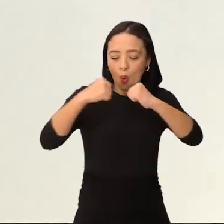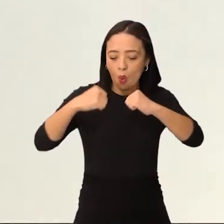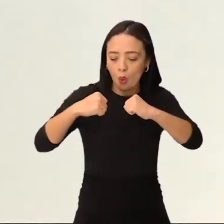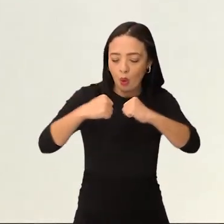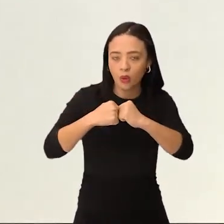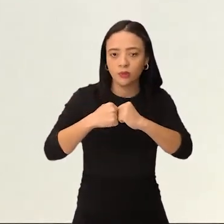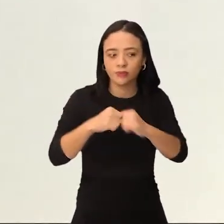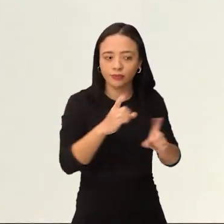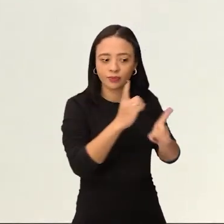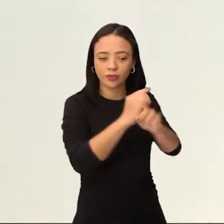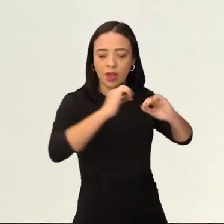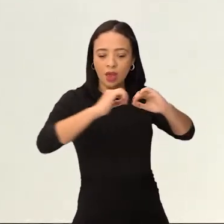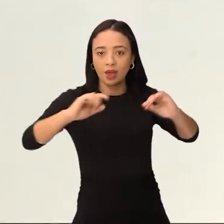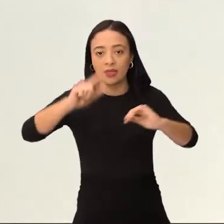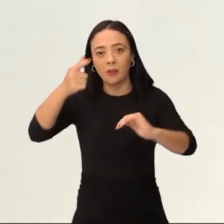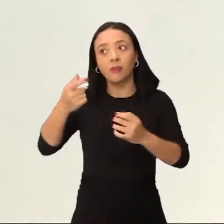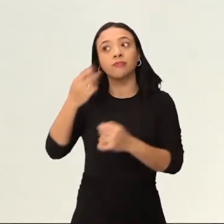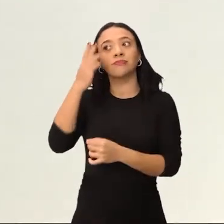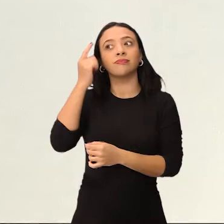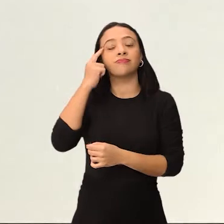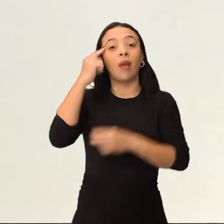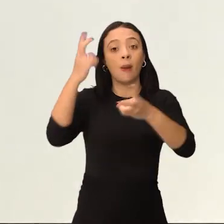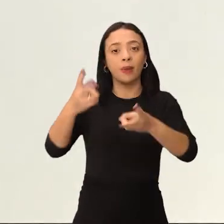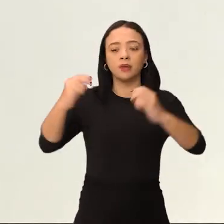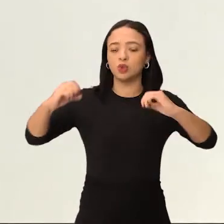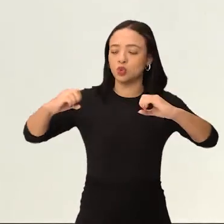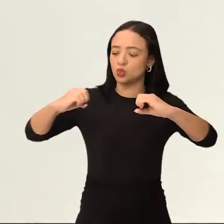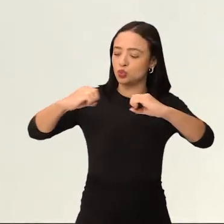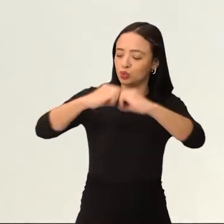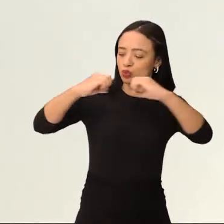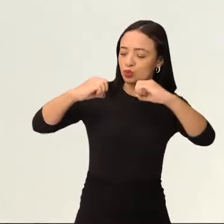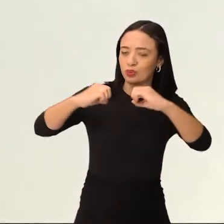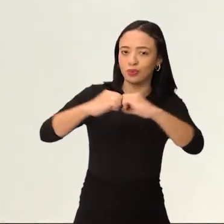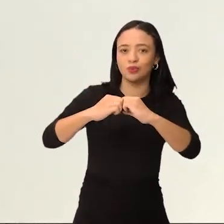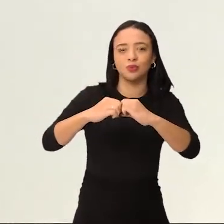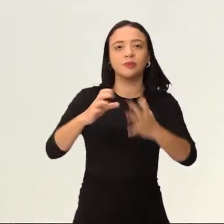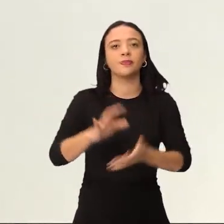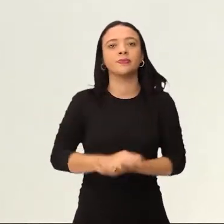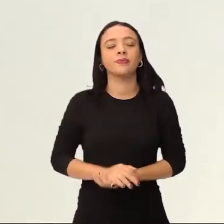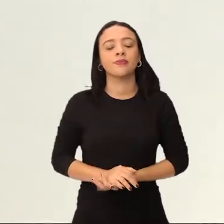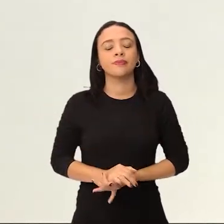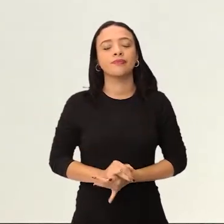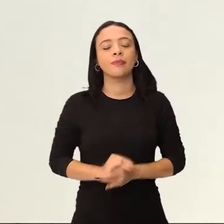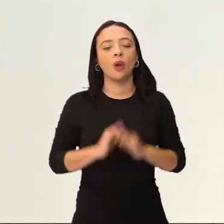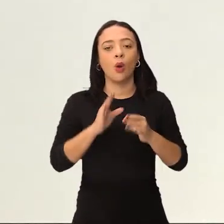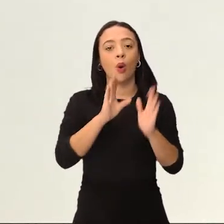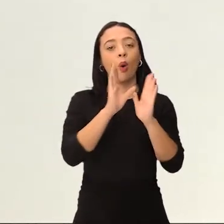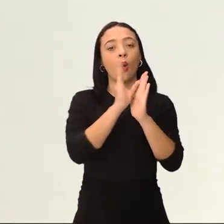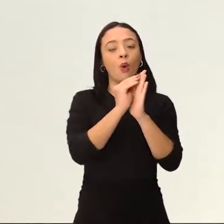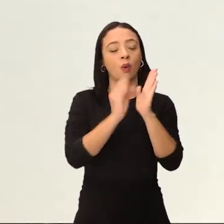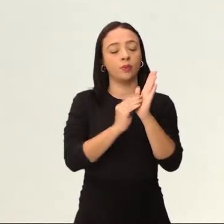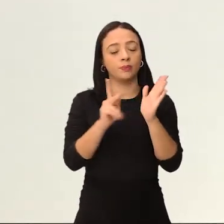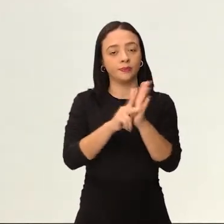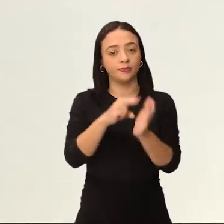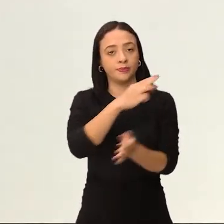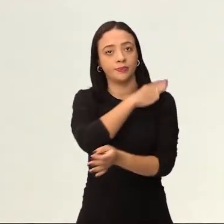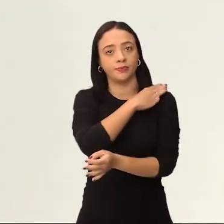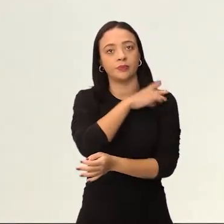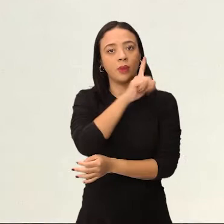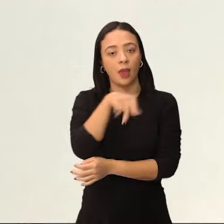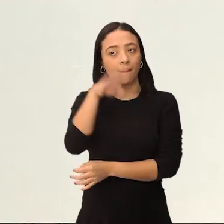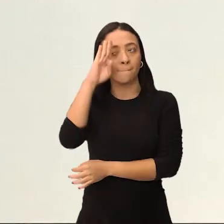se elas separadas depois que elas estavam juntas então basicamente o conteúdo da 3ª série do 3º ano do ensino médio